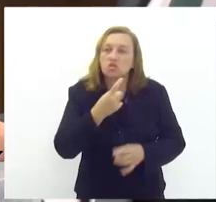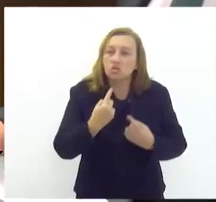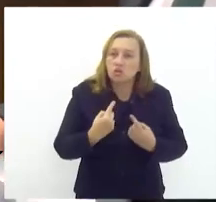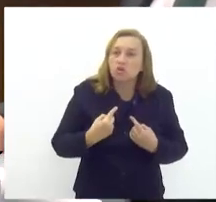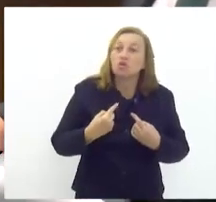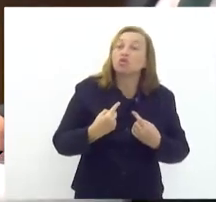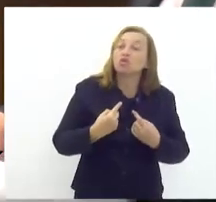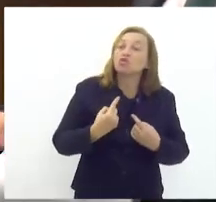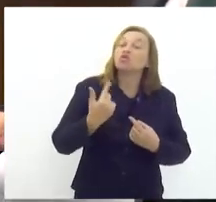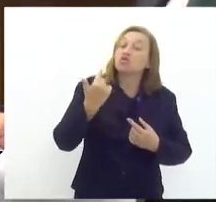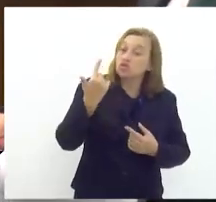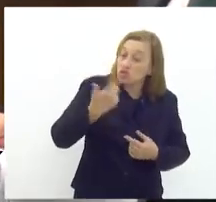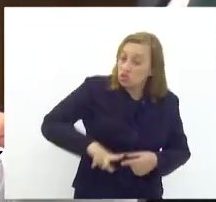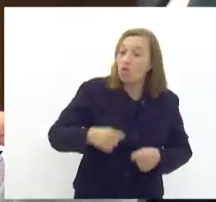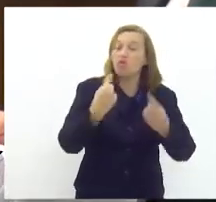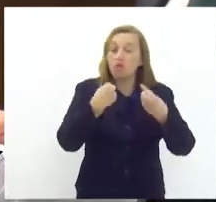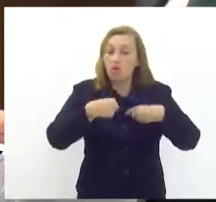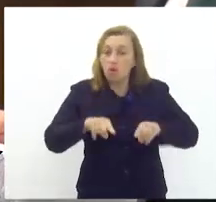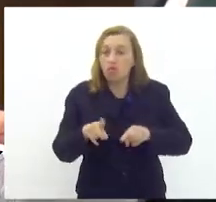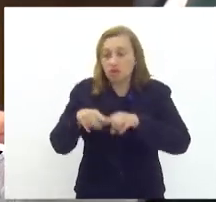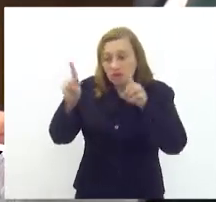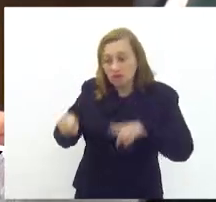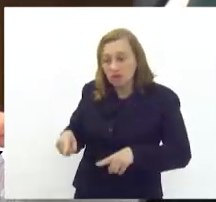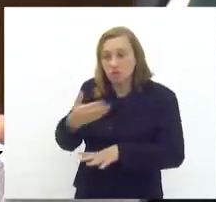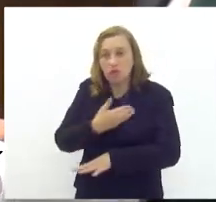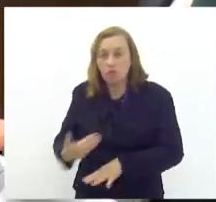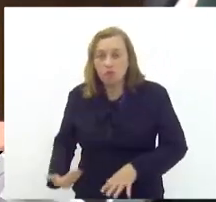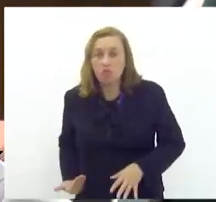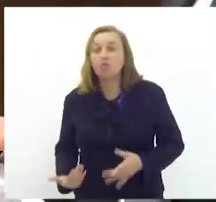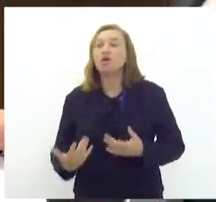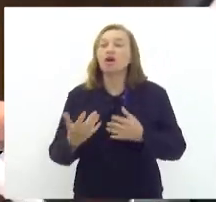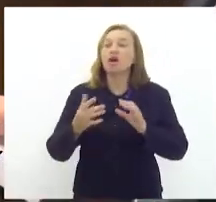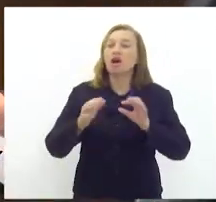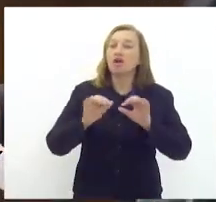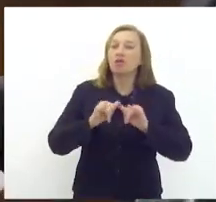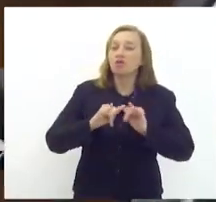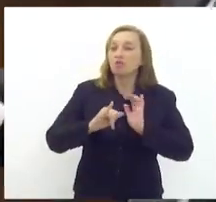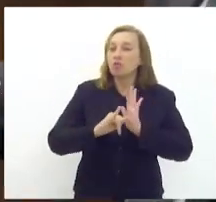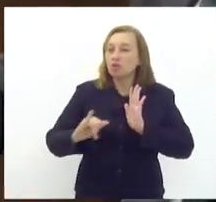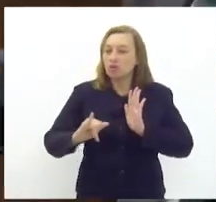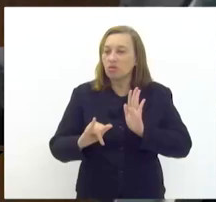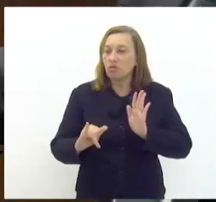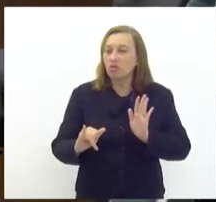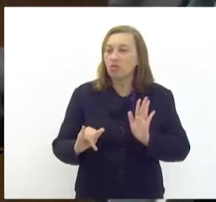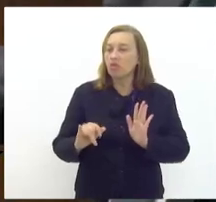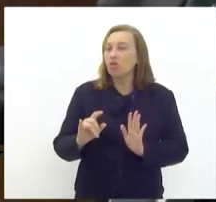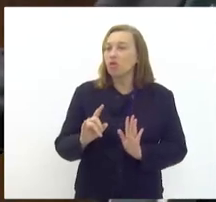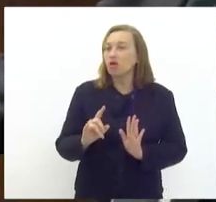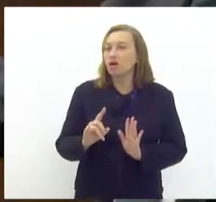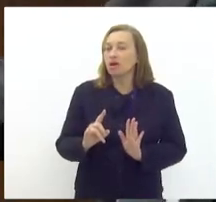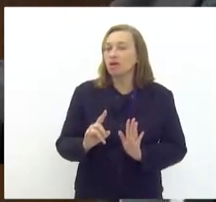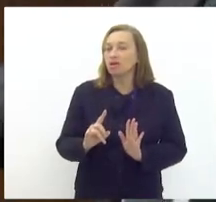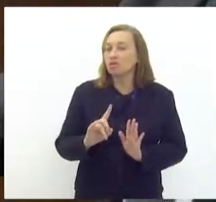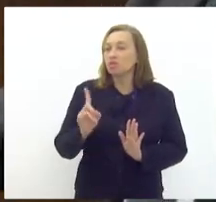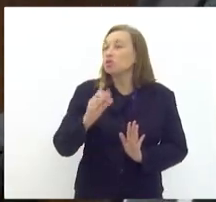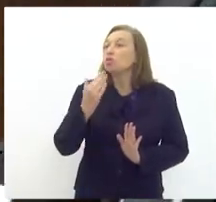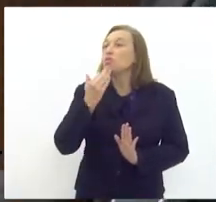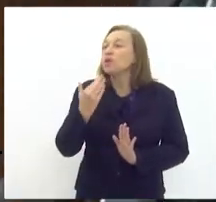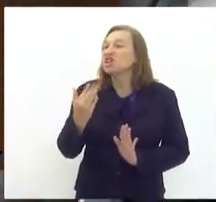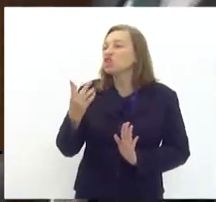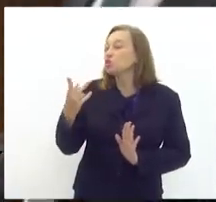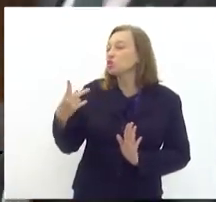uma vez o servidor público publicou em Diário Oficial o ato como se não tivesse sido a pedido